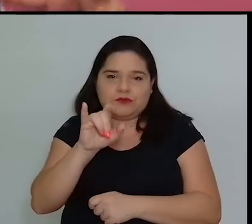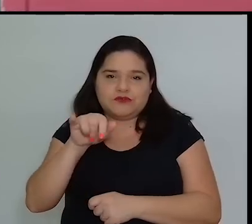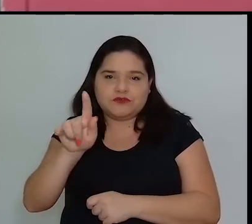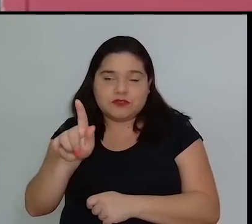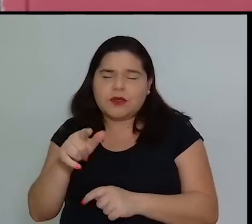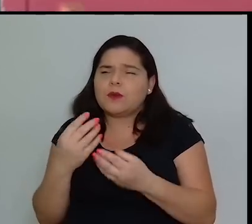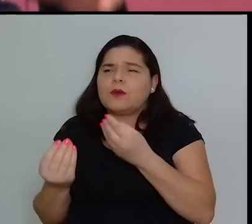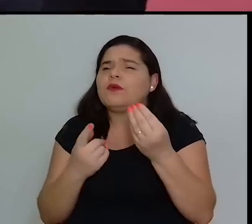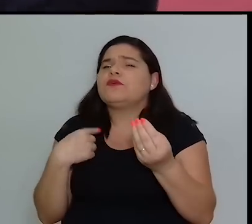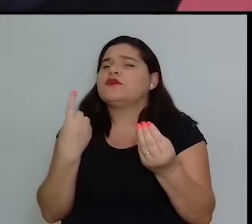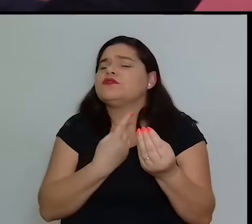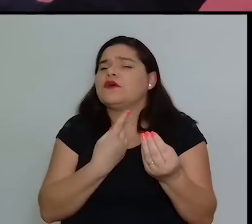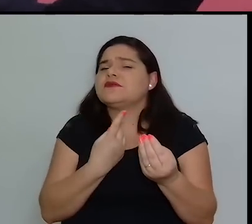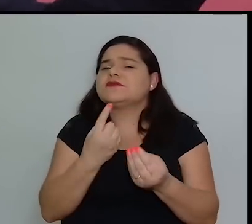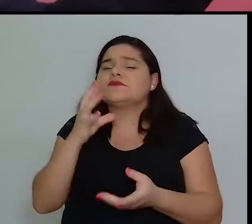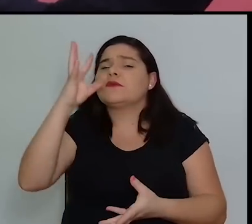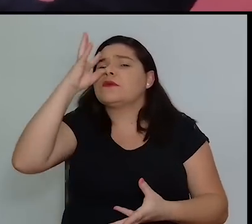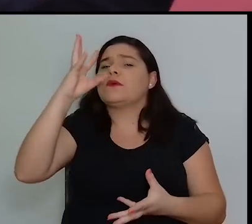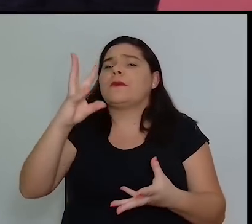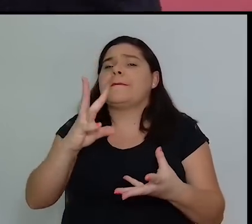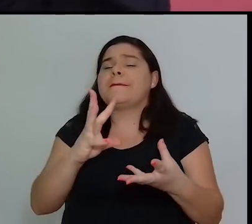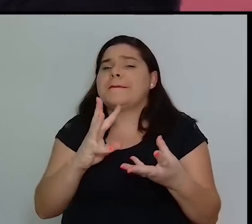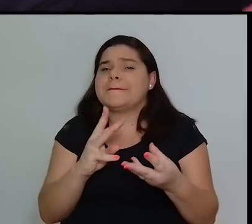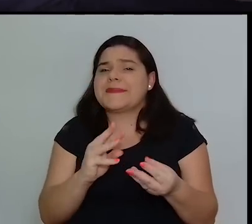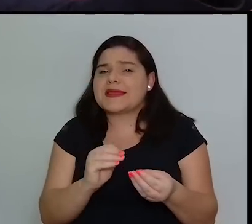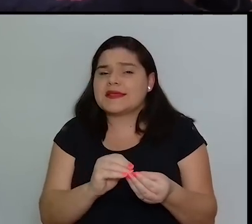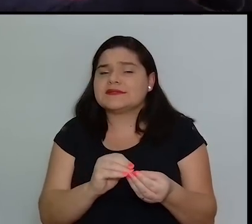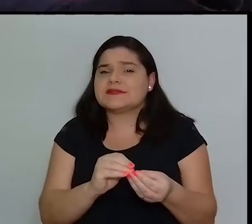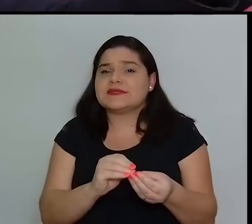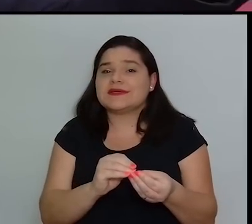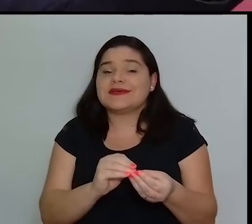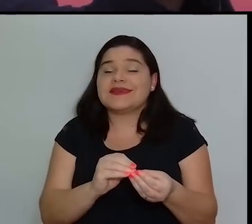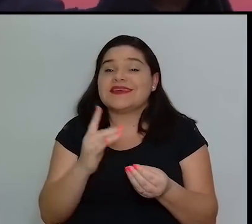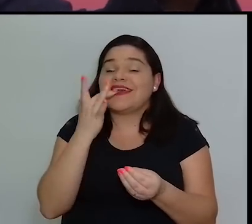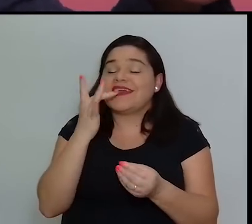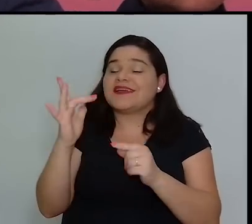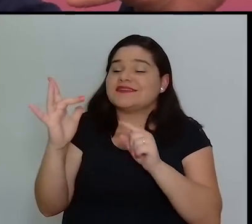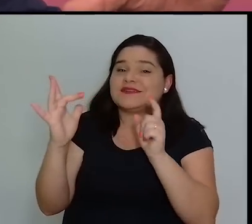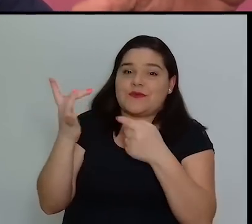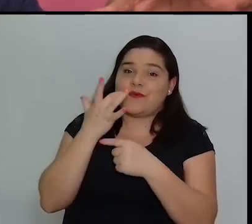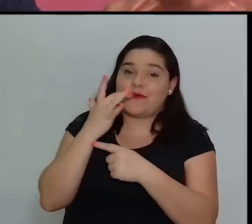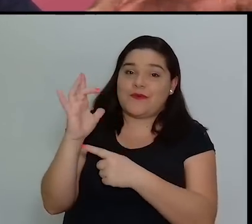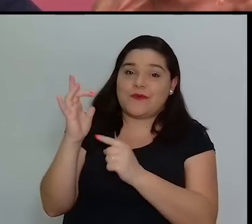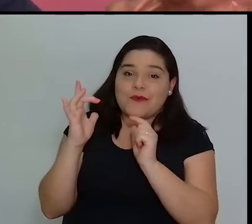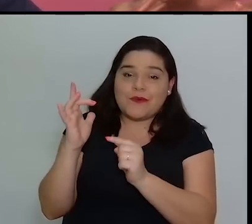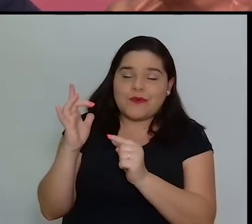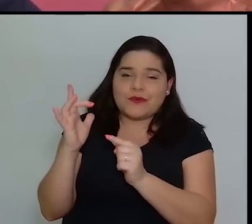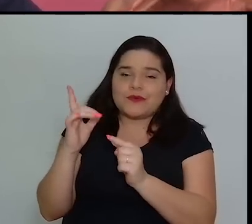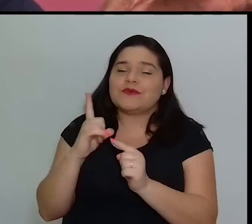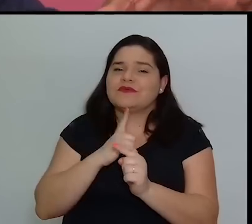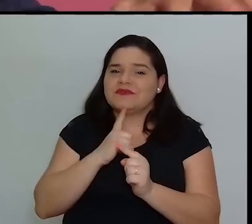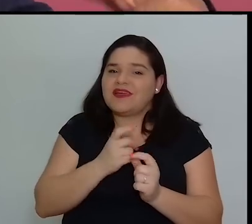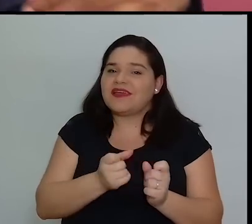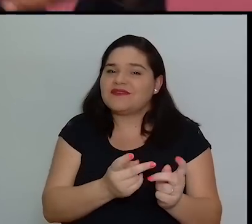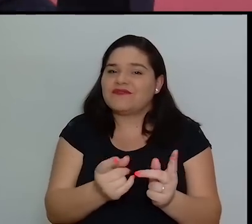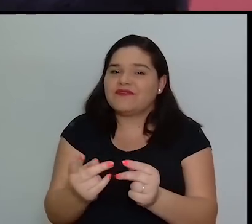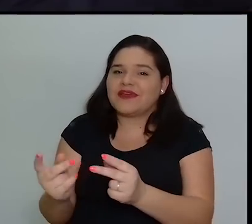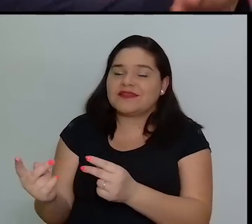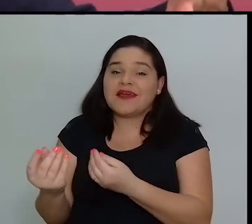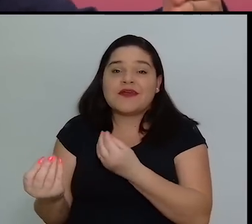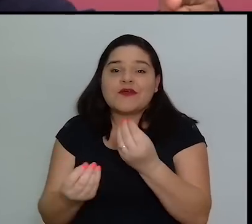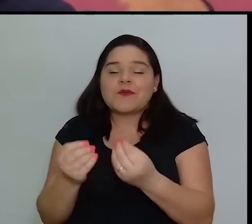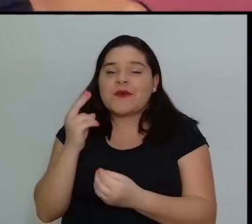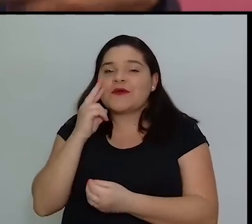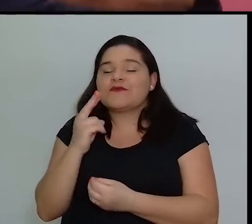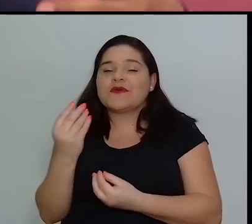na verdade entende que esse ouro existe o mercado para ele e como é que a gente vai ver